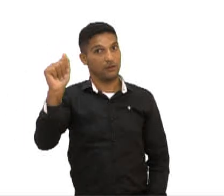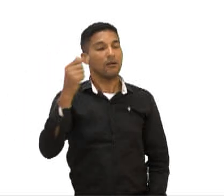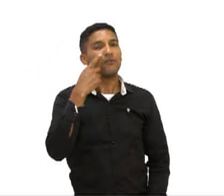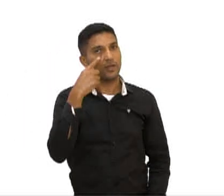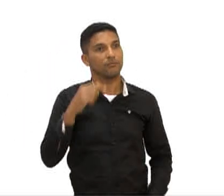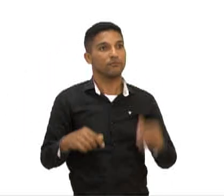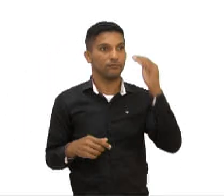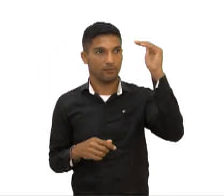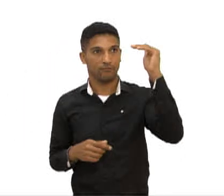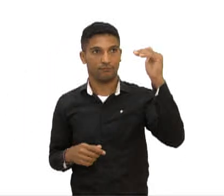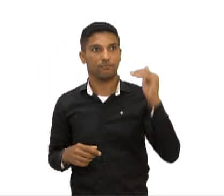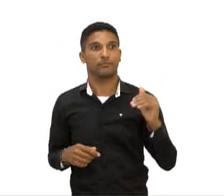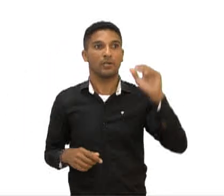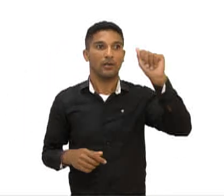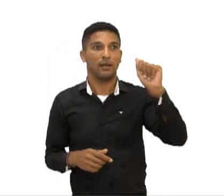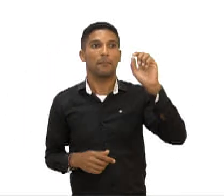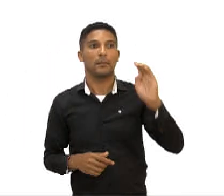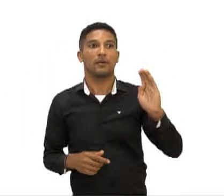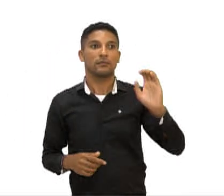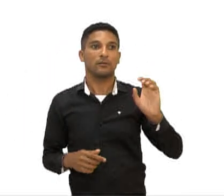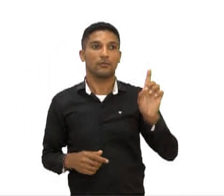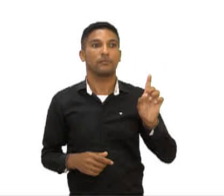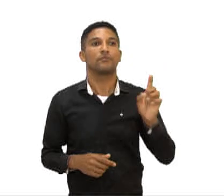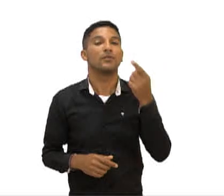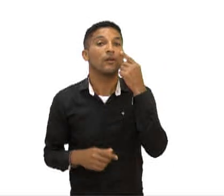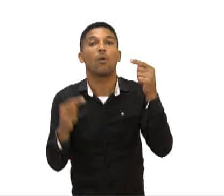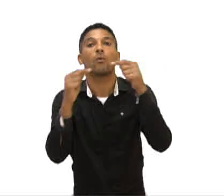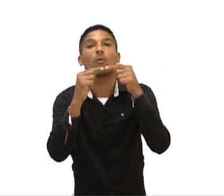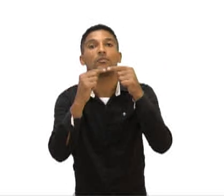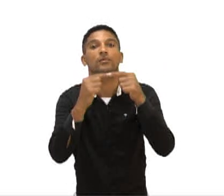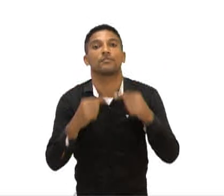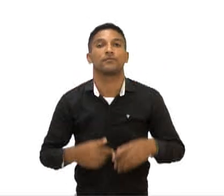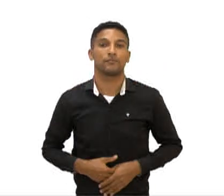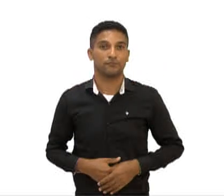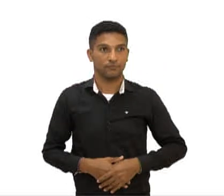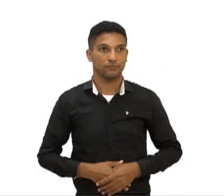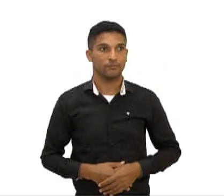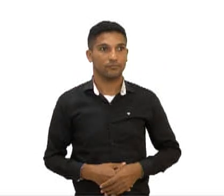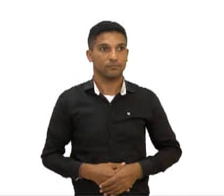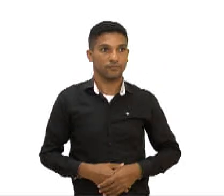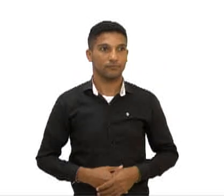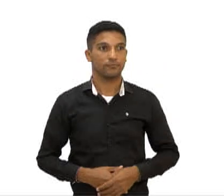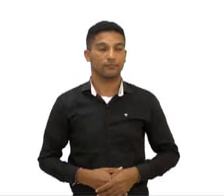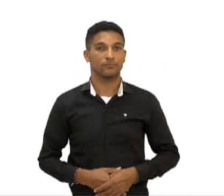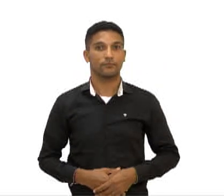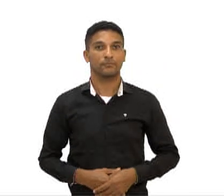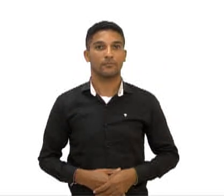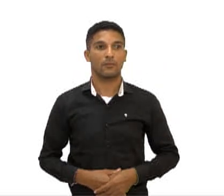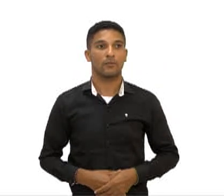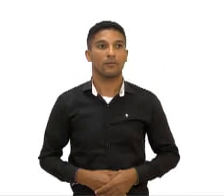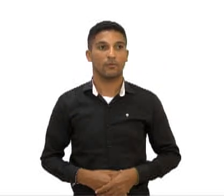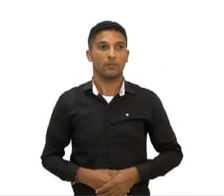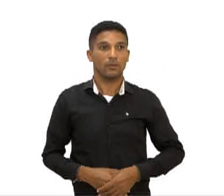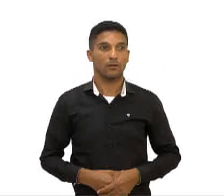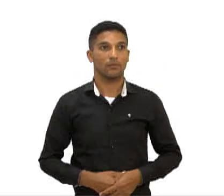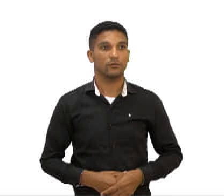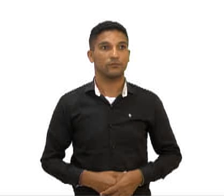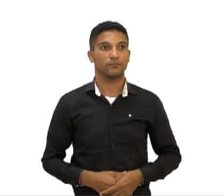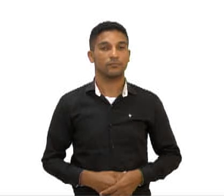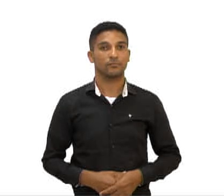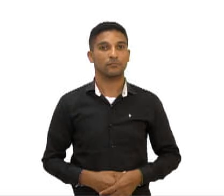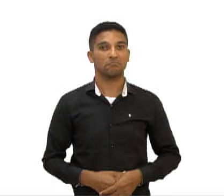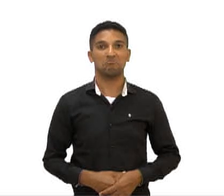pelo marcante, pessoa que orienta quais coreografias os participantes têm que realizar. C,